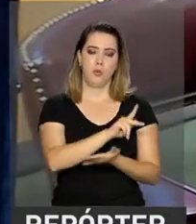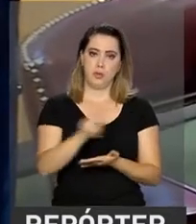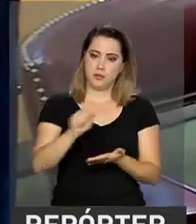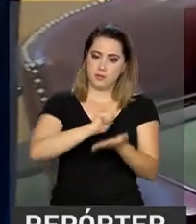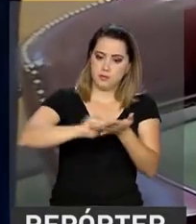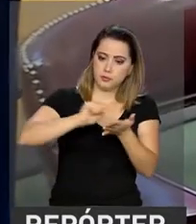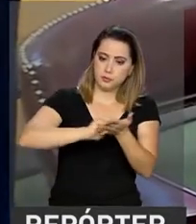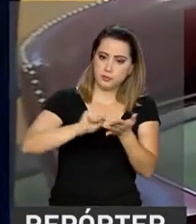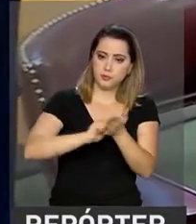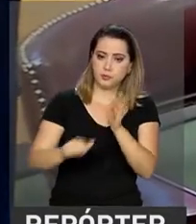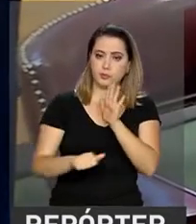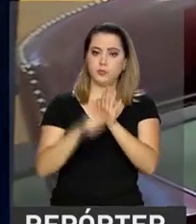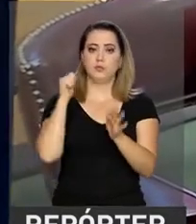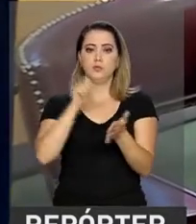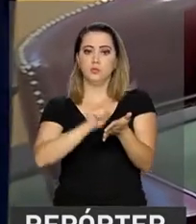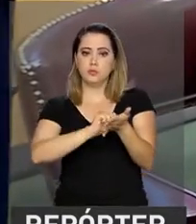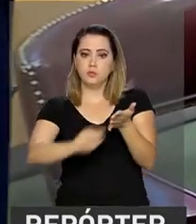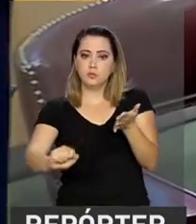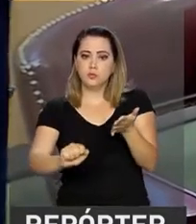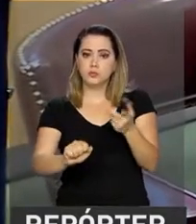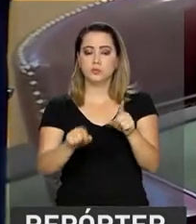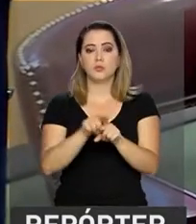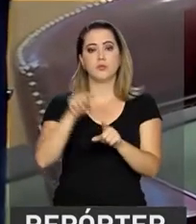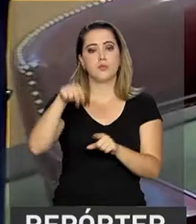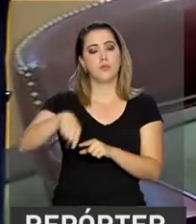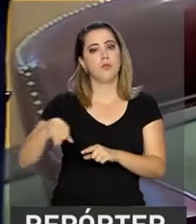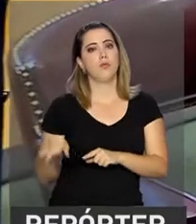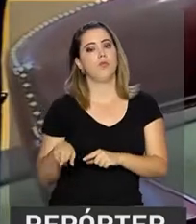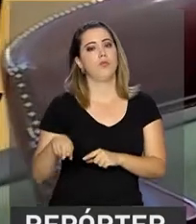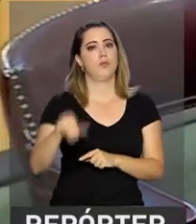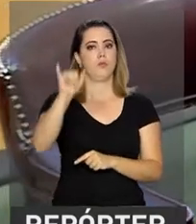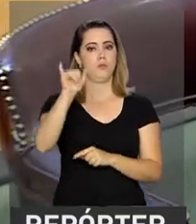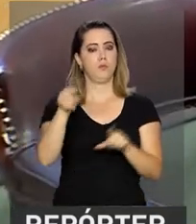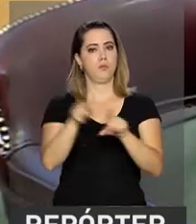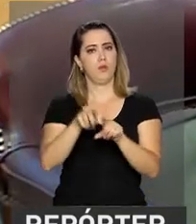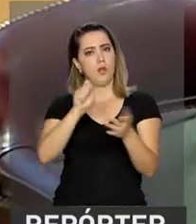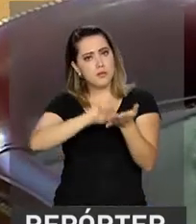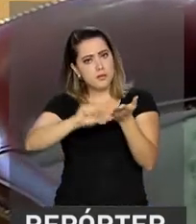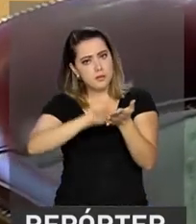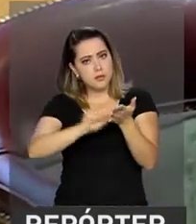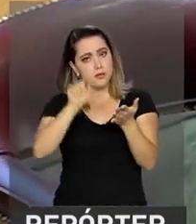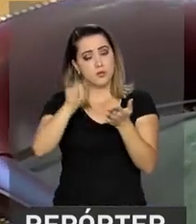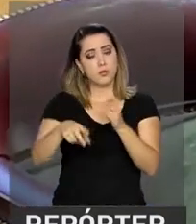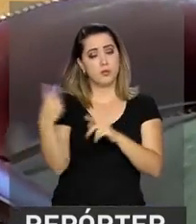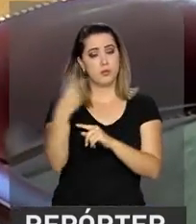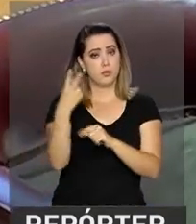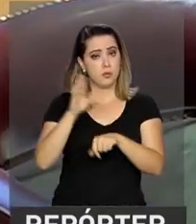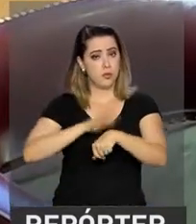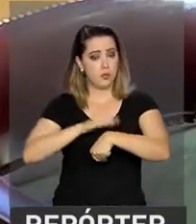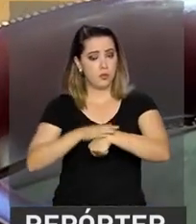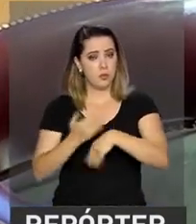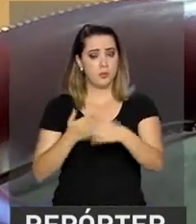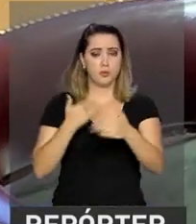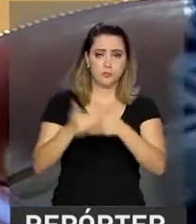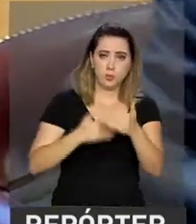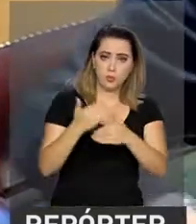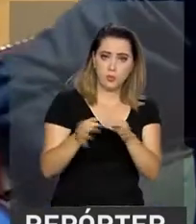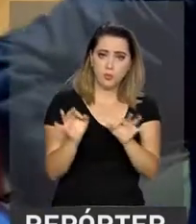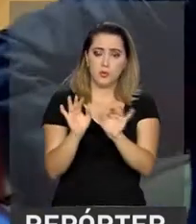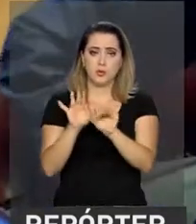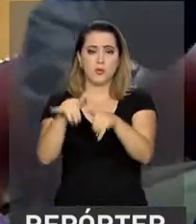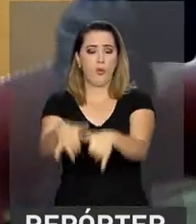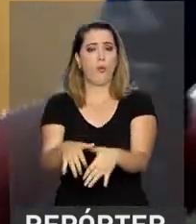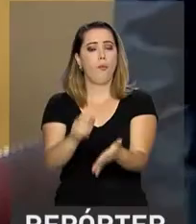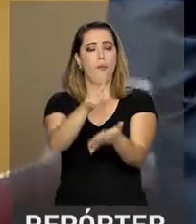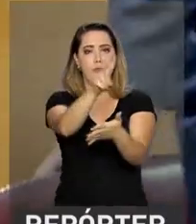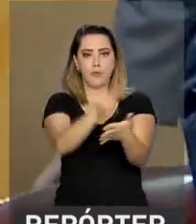da Organização das Nações Unidas, aqui em Nova York. A assinatura é a segunda etapa de um processo que começa com a conclusão do